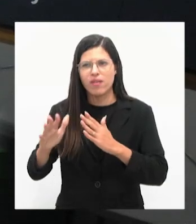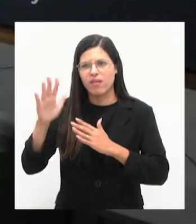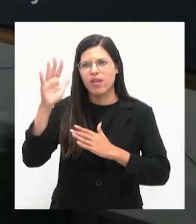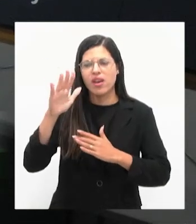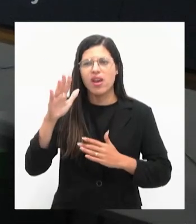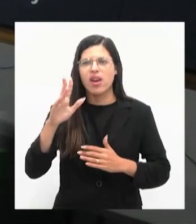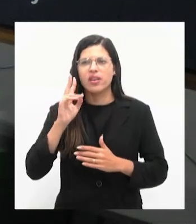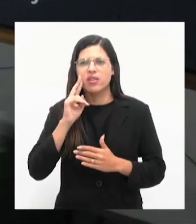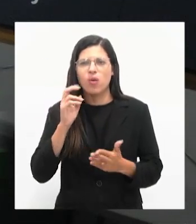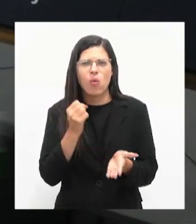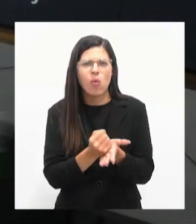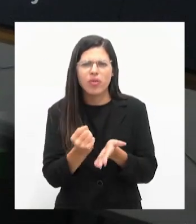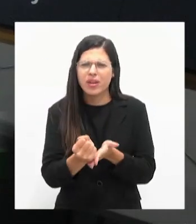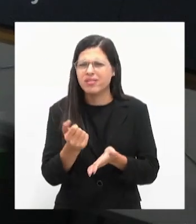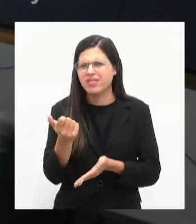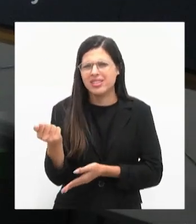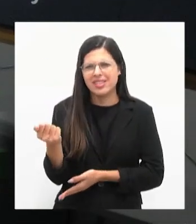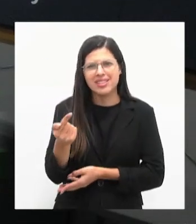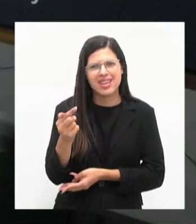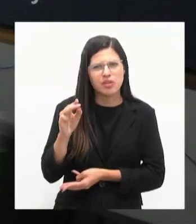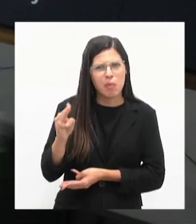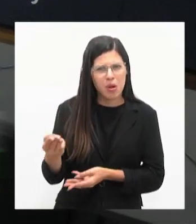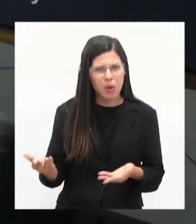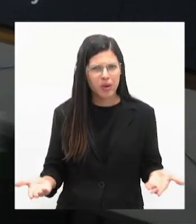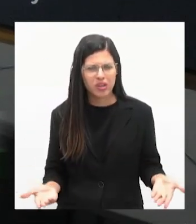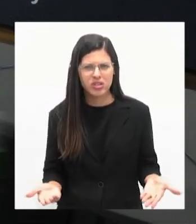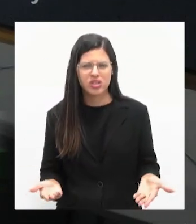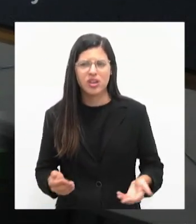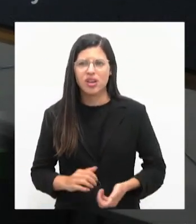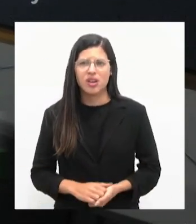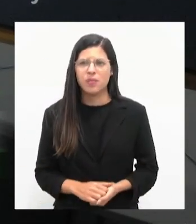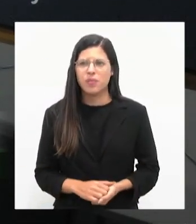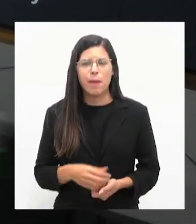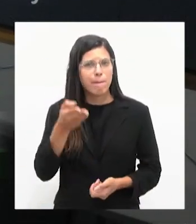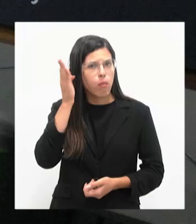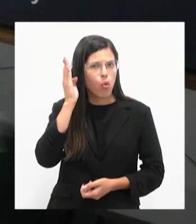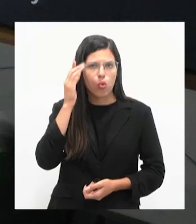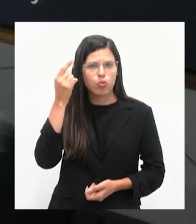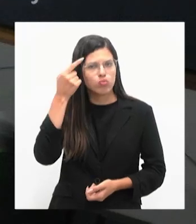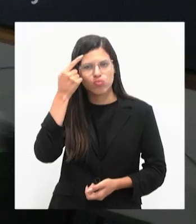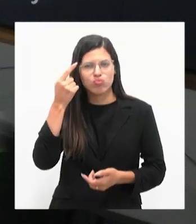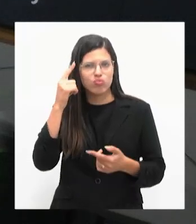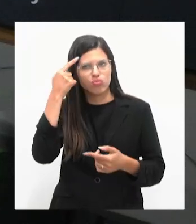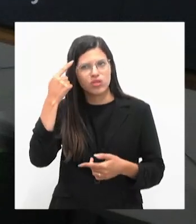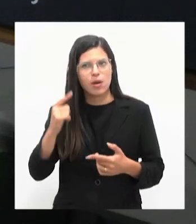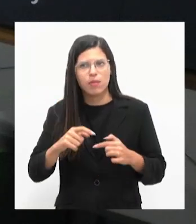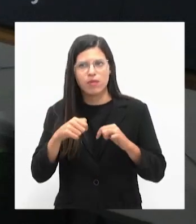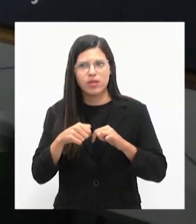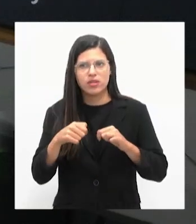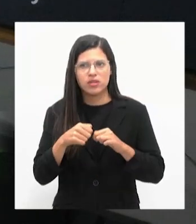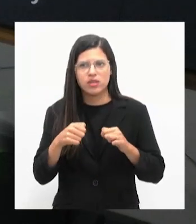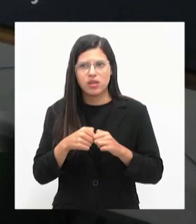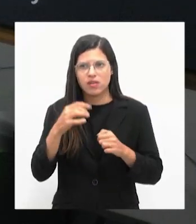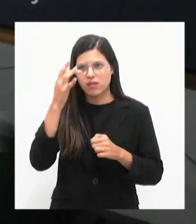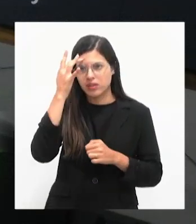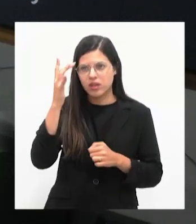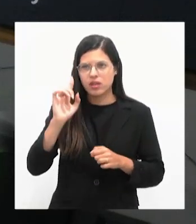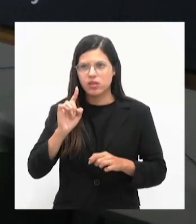contrato de 17 milhões, fala, cara, eles não sabem nem fazer, são tão burros que não sabem nem fazer. Facilita muito o nosso trabalho. Olha